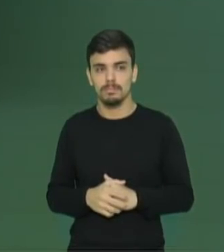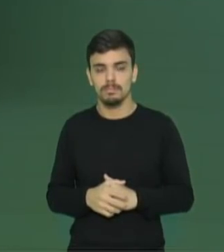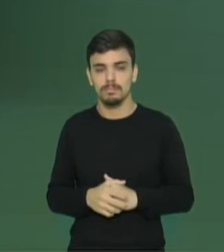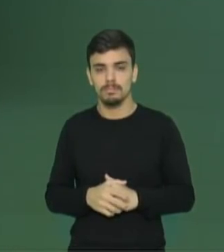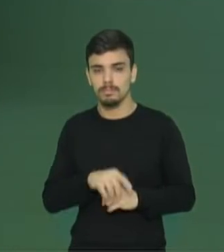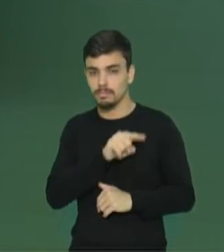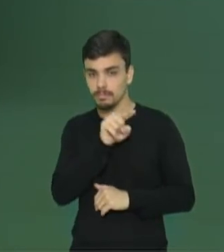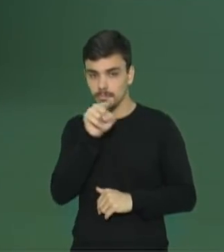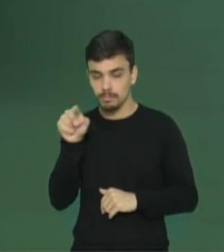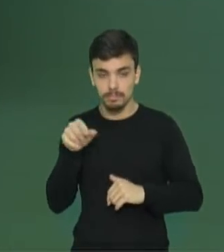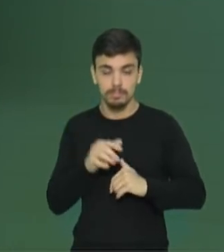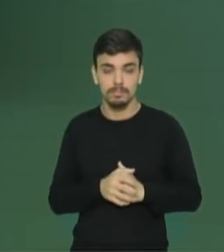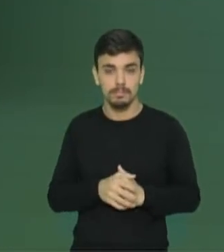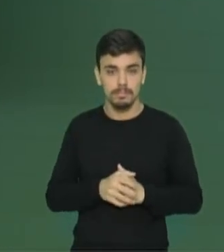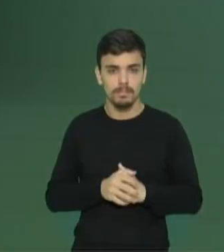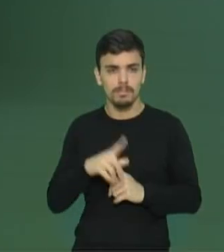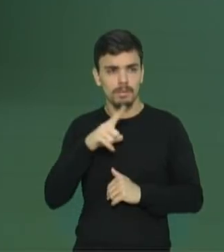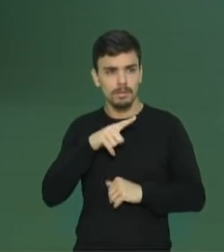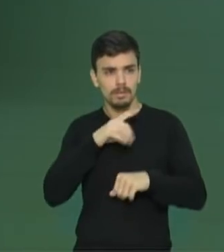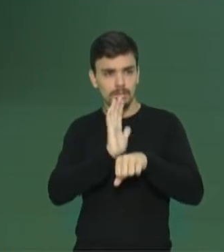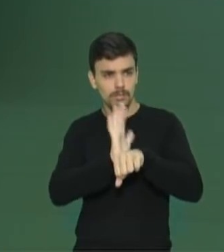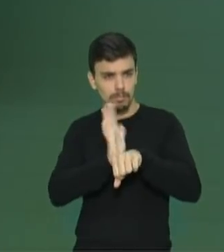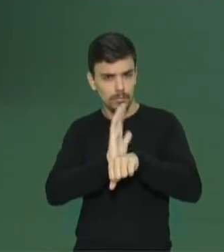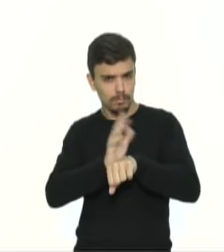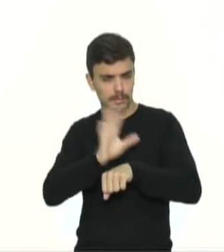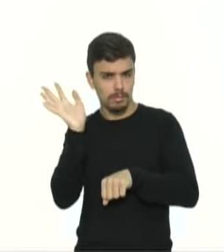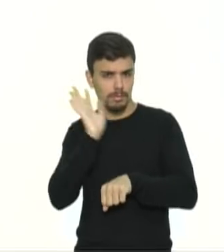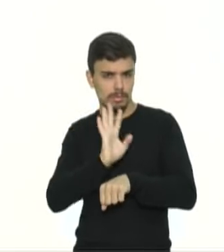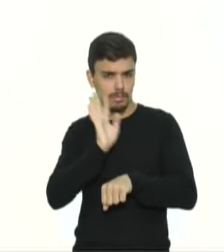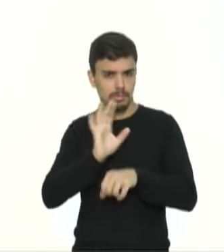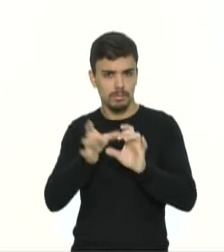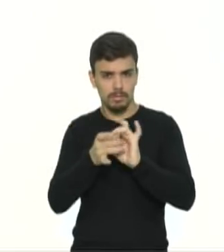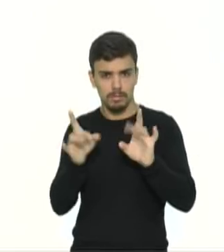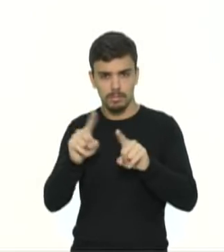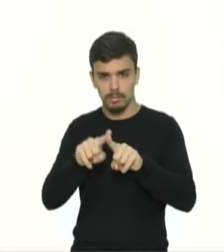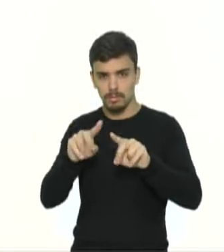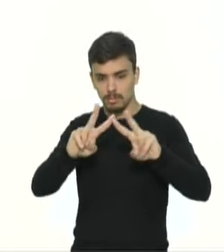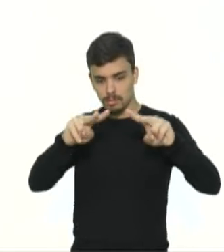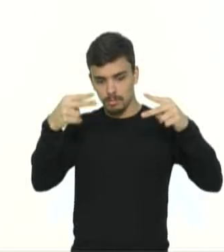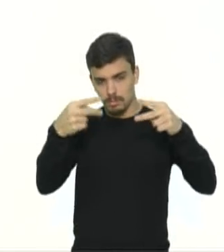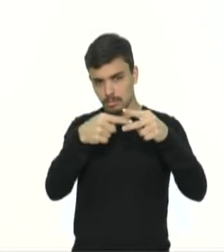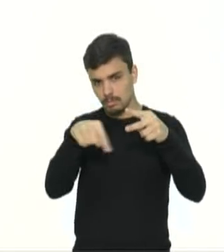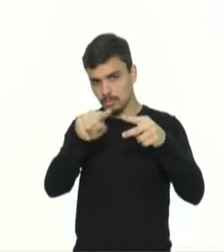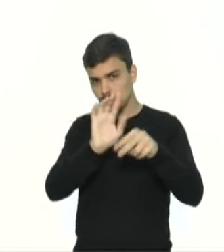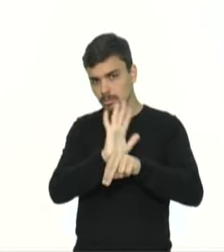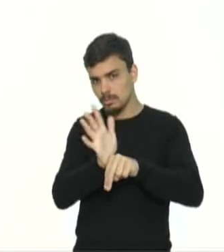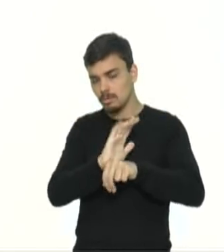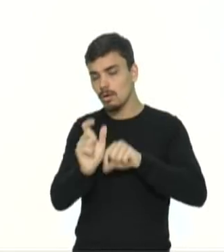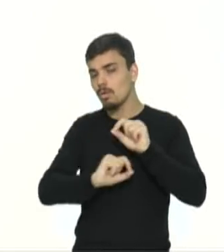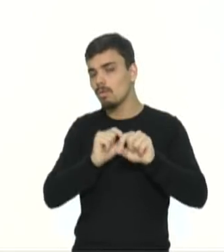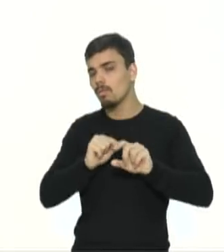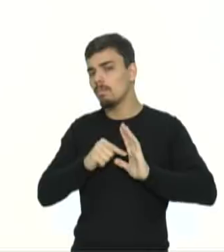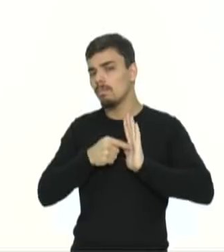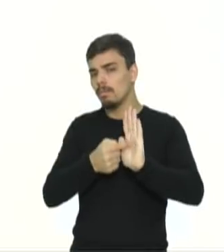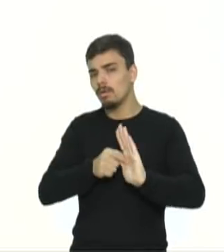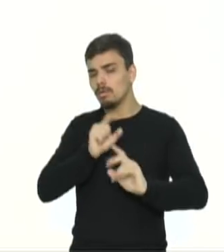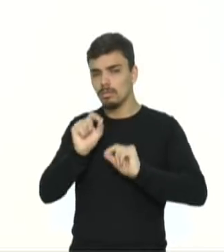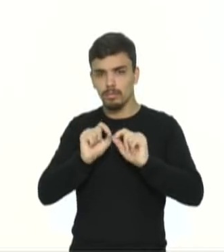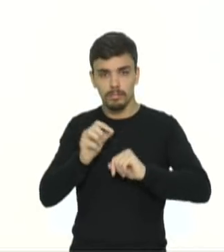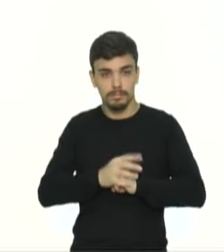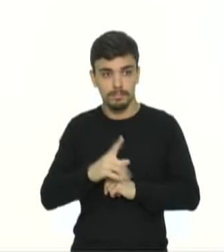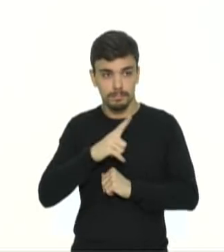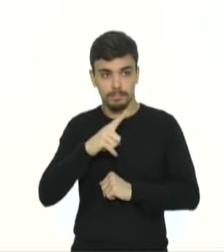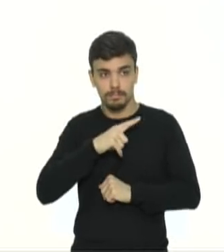Meus caros, tem um vídeo bem bacana na internet, disponível no link para vocês do YouTube, onde aparece bem bacaninha